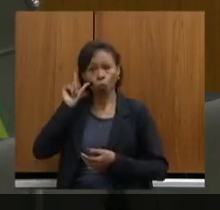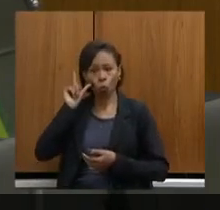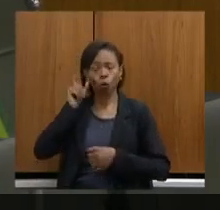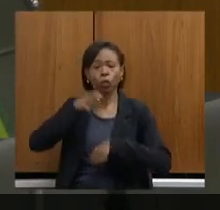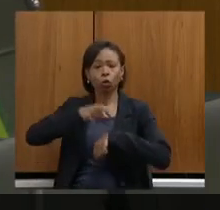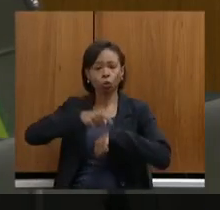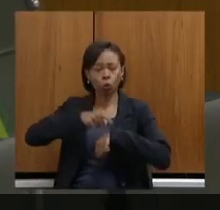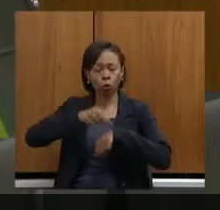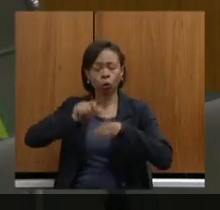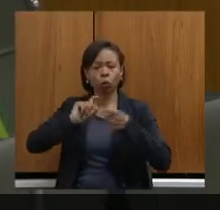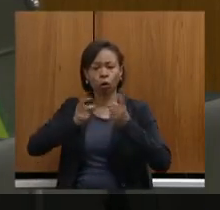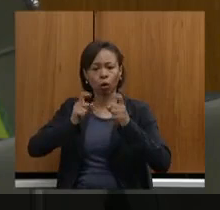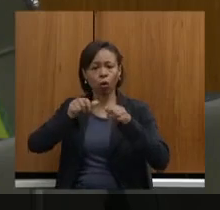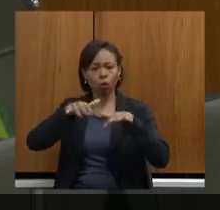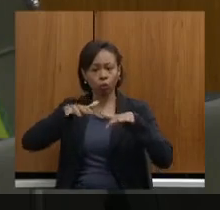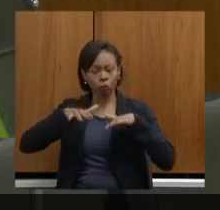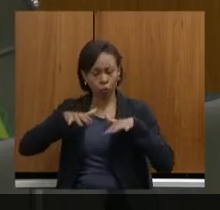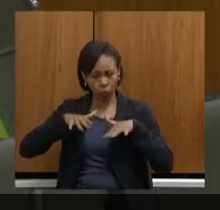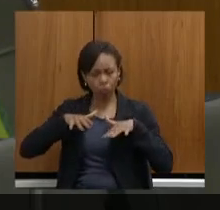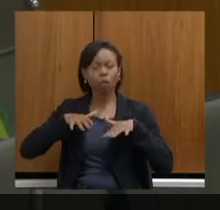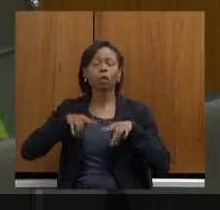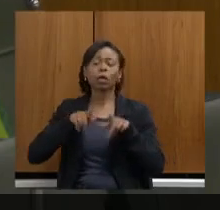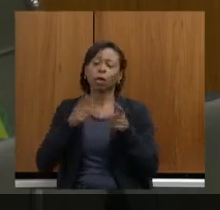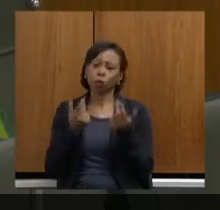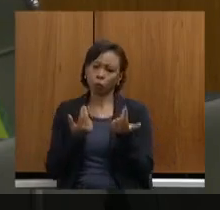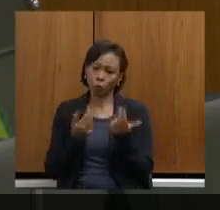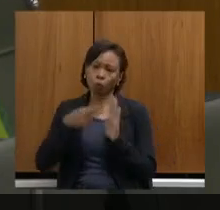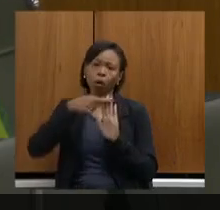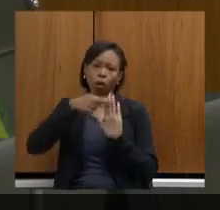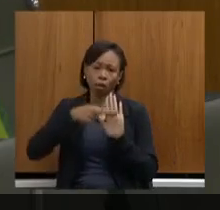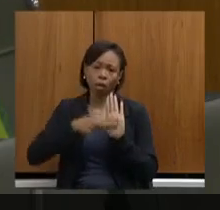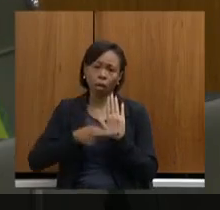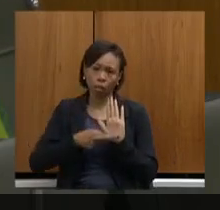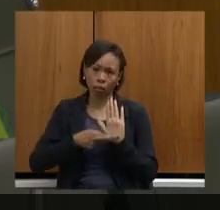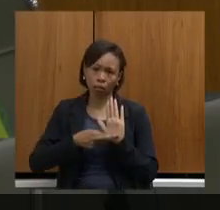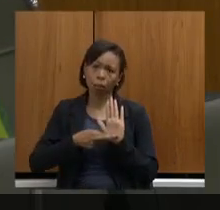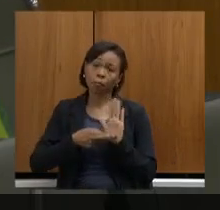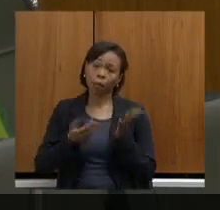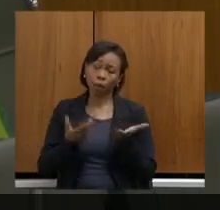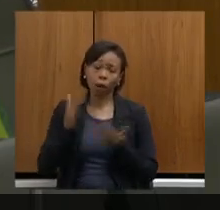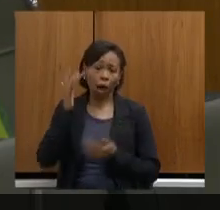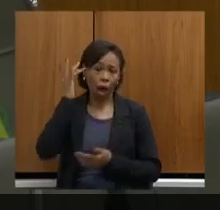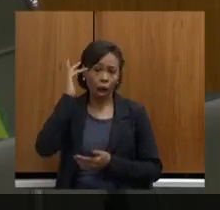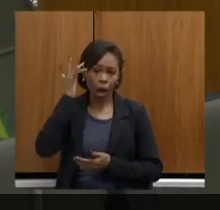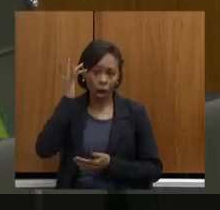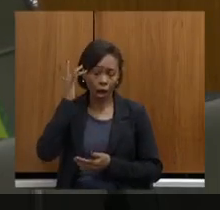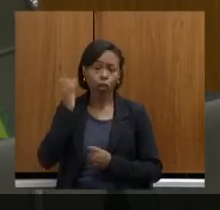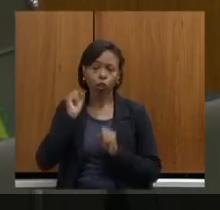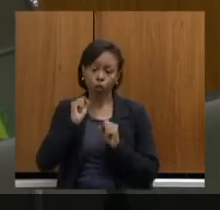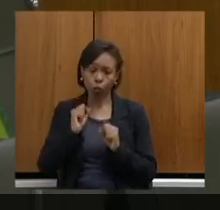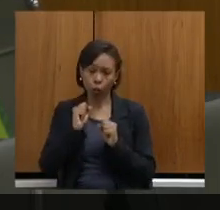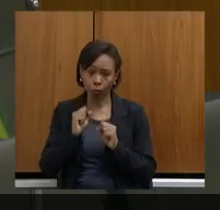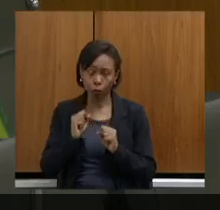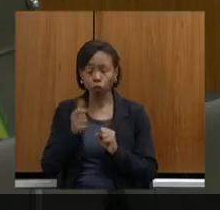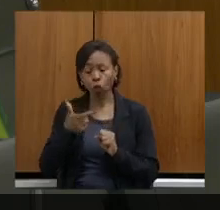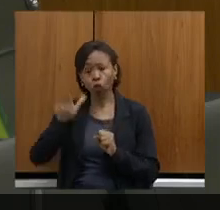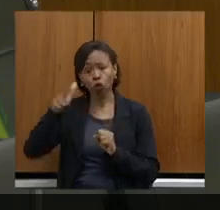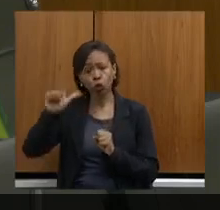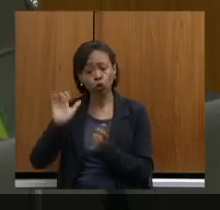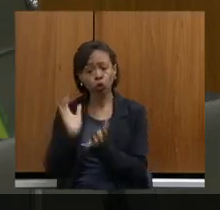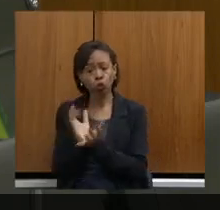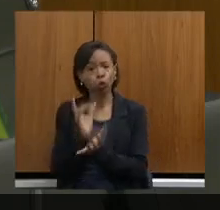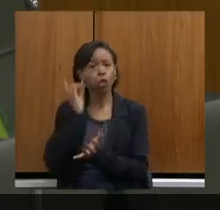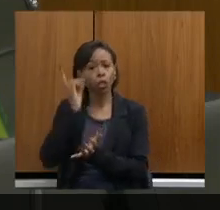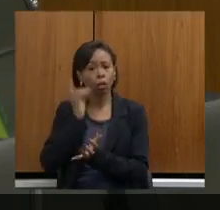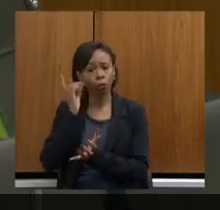audiência com o secretário da fazenda assim foi não eu acho que poderia fazer um questionamento aos demais deputados que já